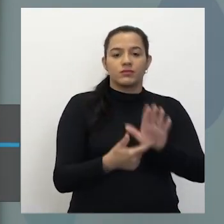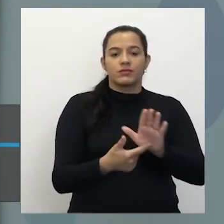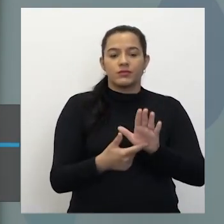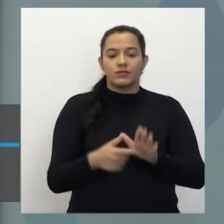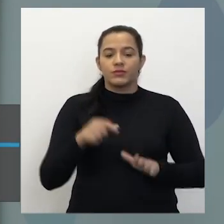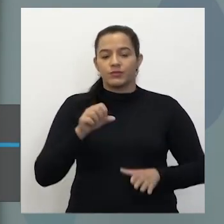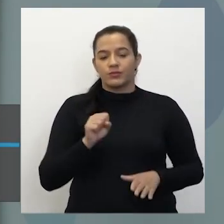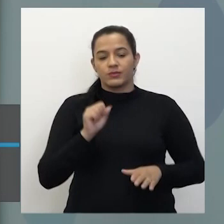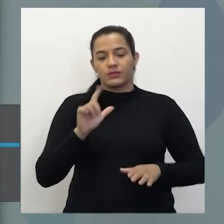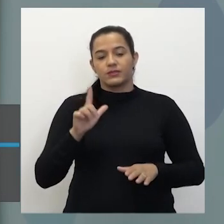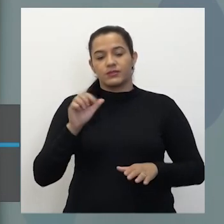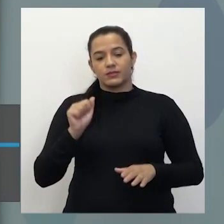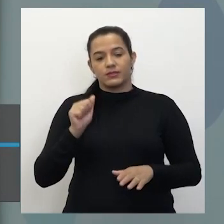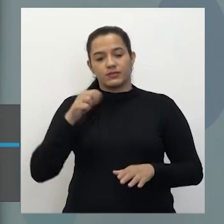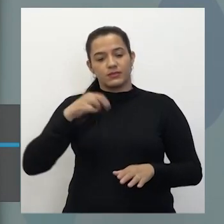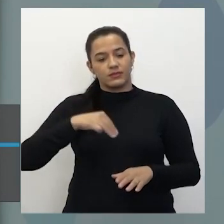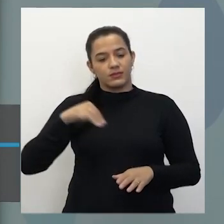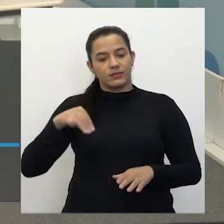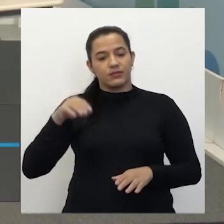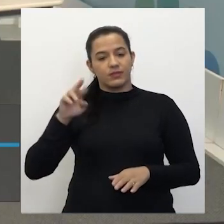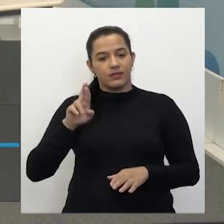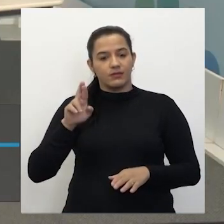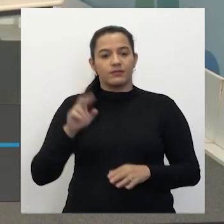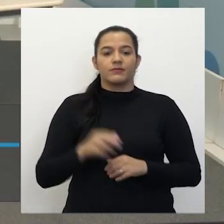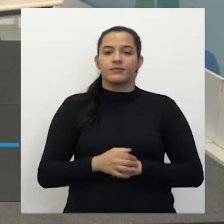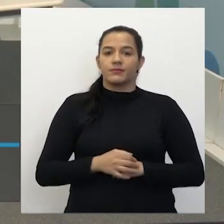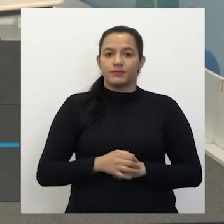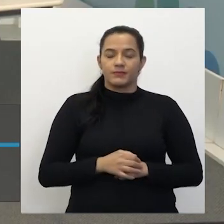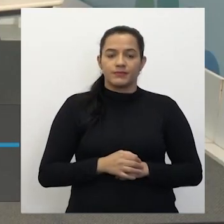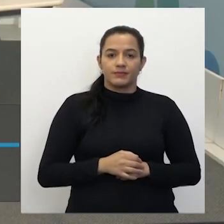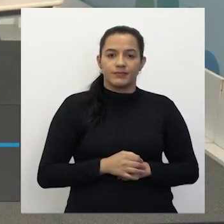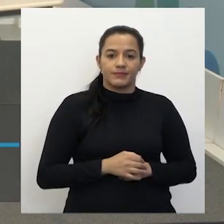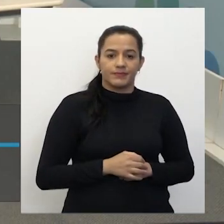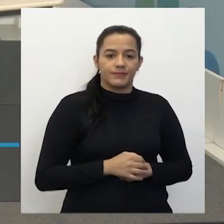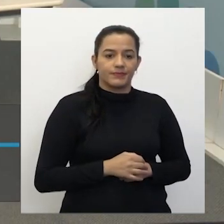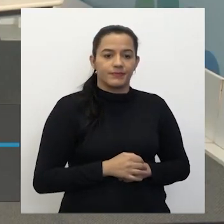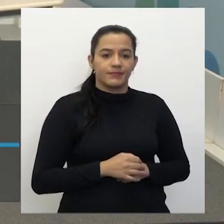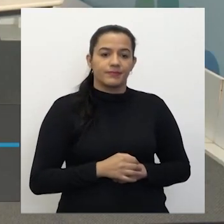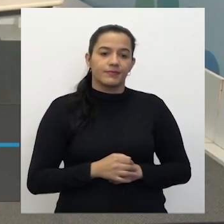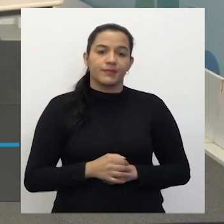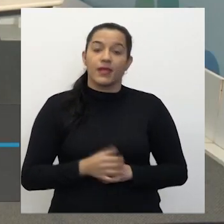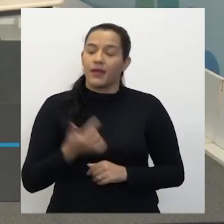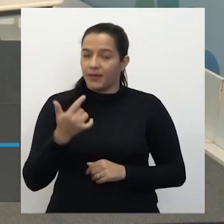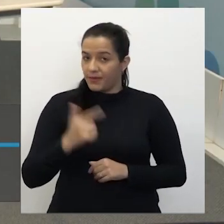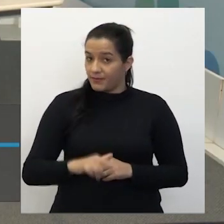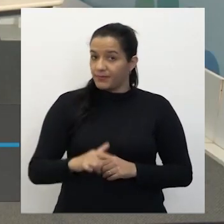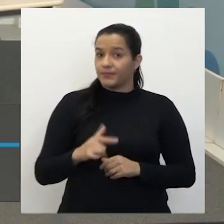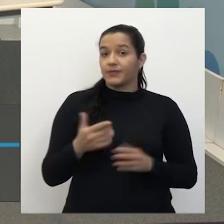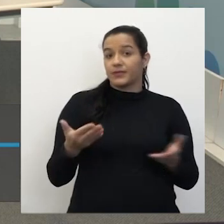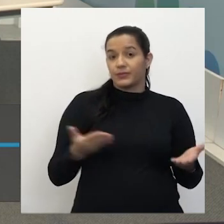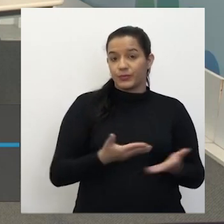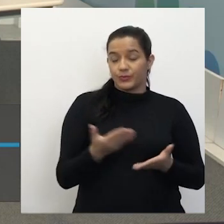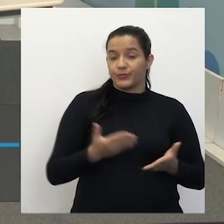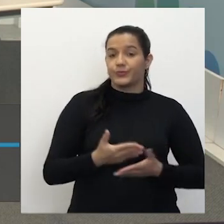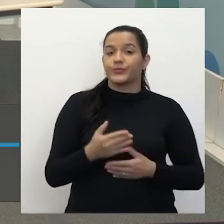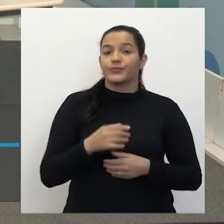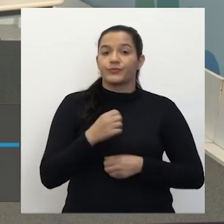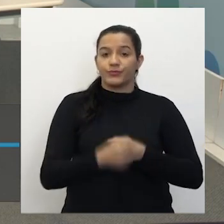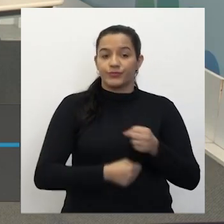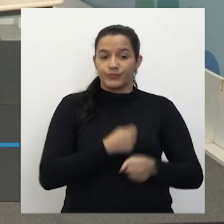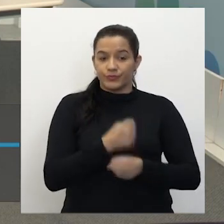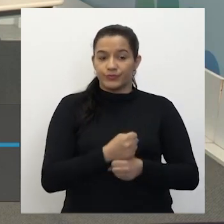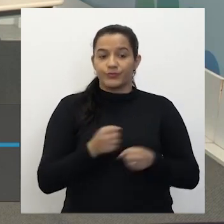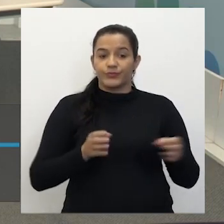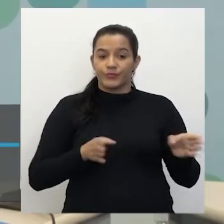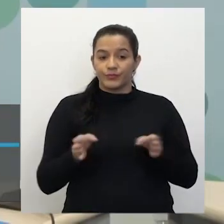slam. Professora. Esse é mais moderno agora, né, do Mais slam. moderno, slam. A gente fez um também que foi sobre inocência, então a gente